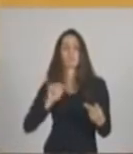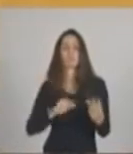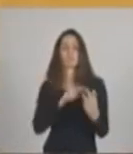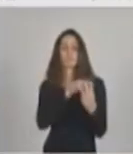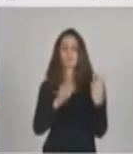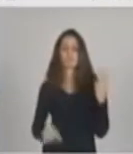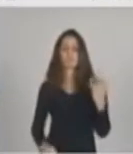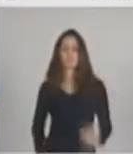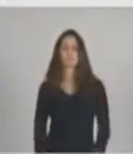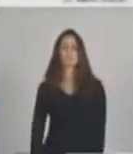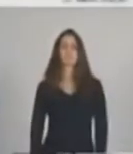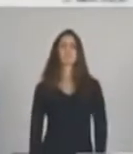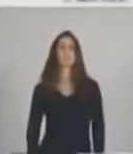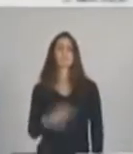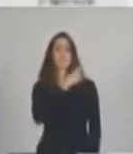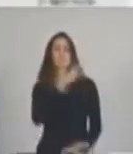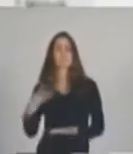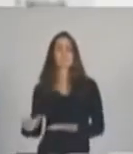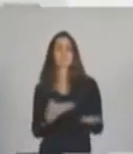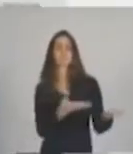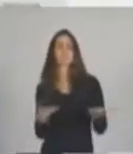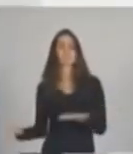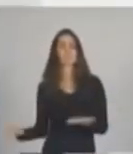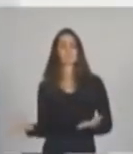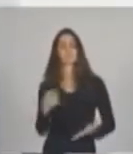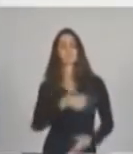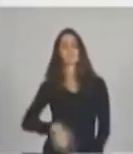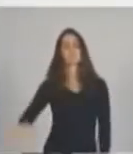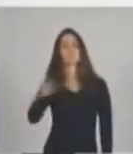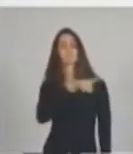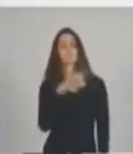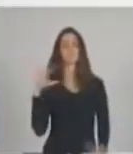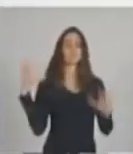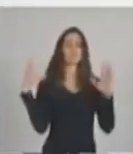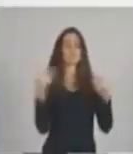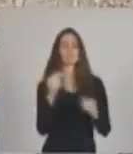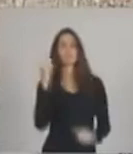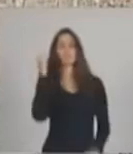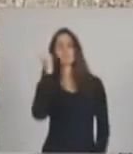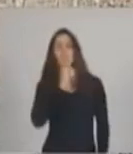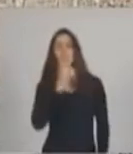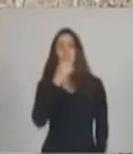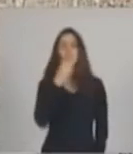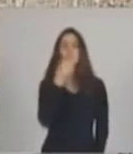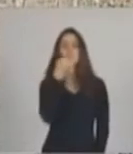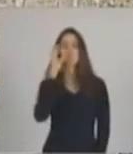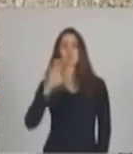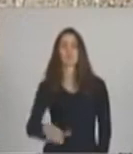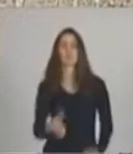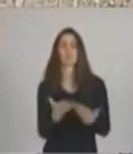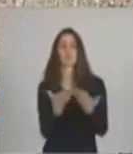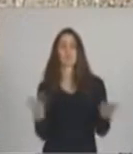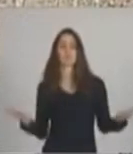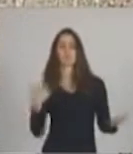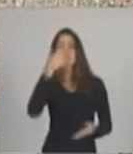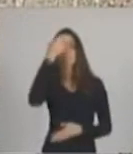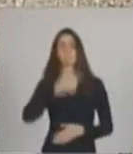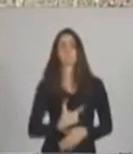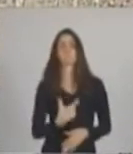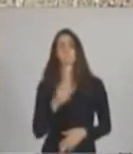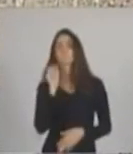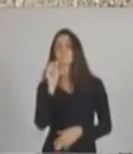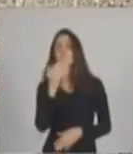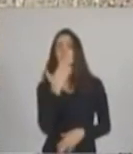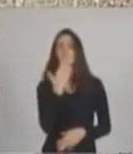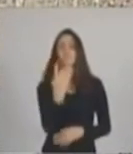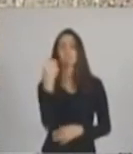Presidente, demais colegas, todos e todas que estão nos assistindo, boa tarde. Eu quero pedir